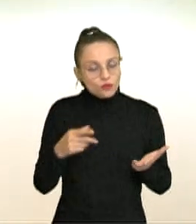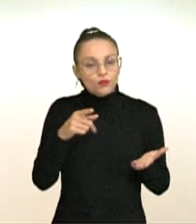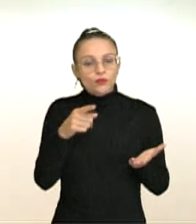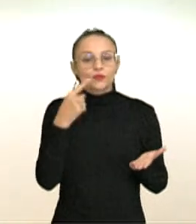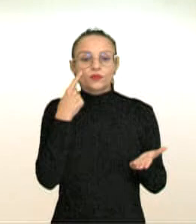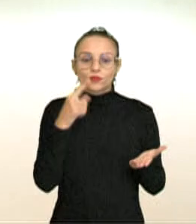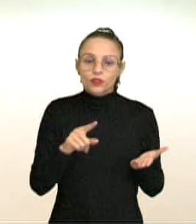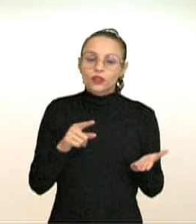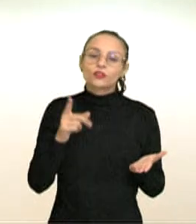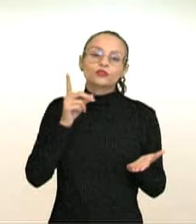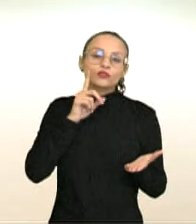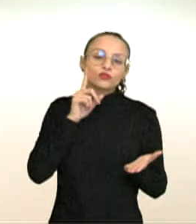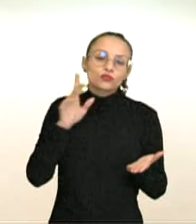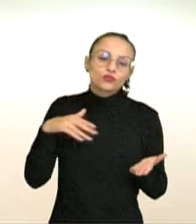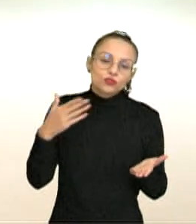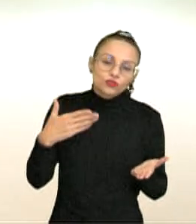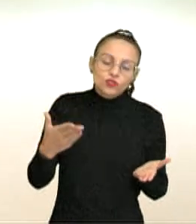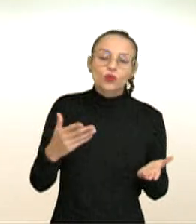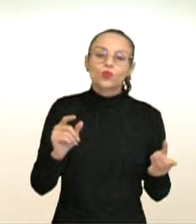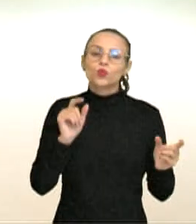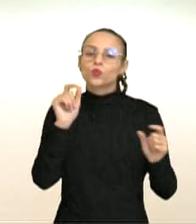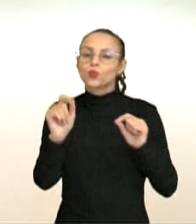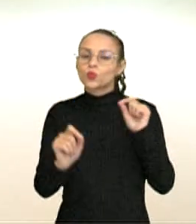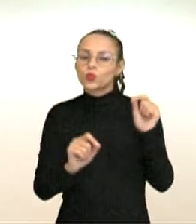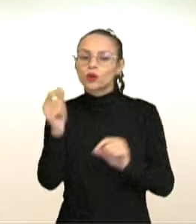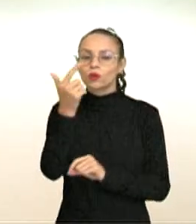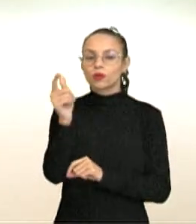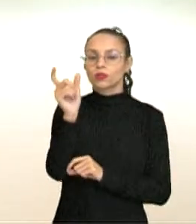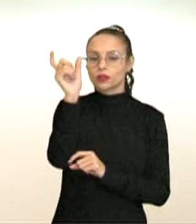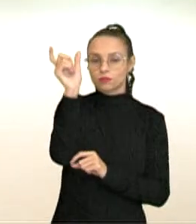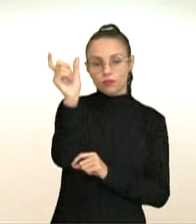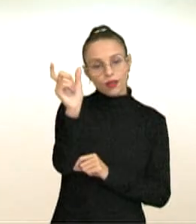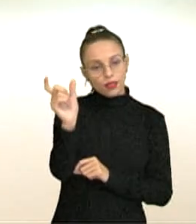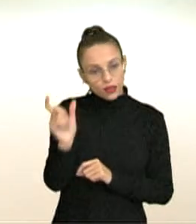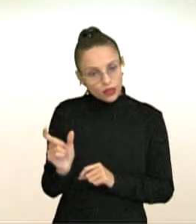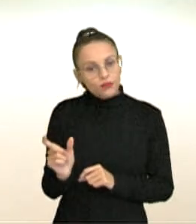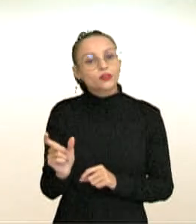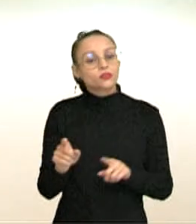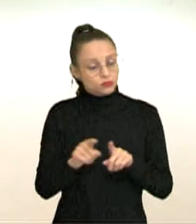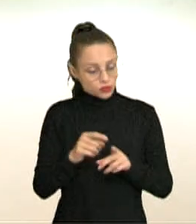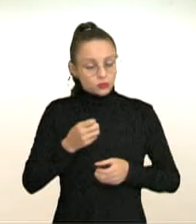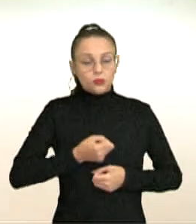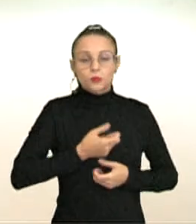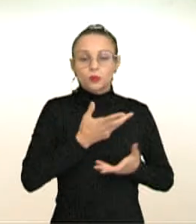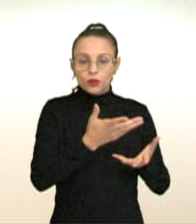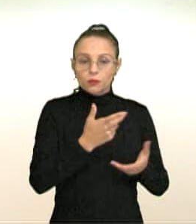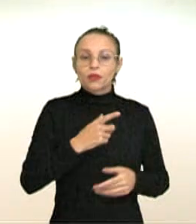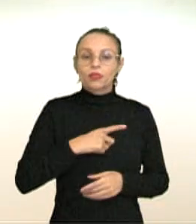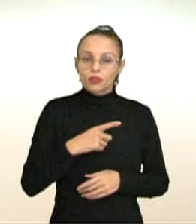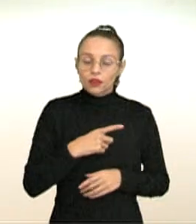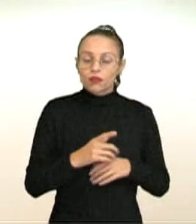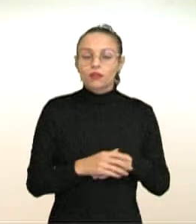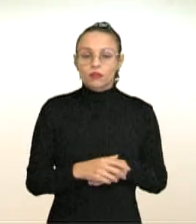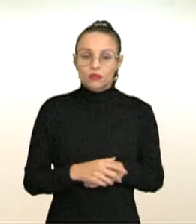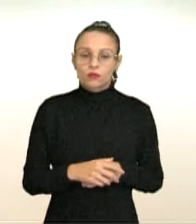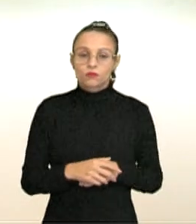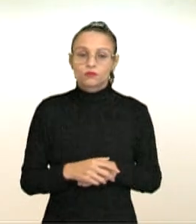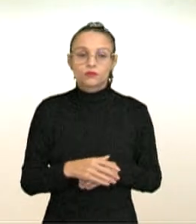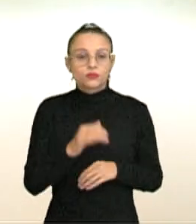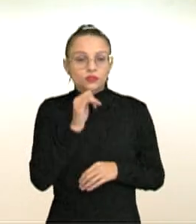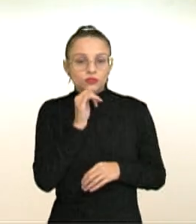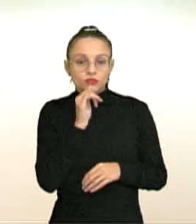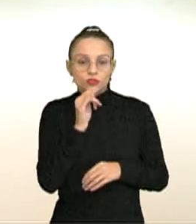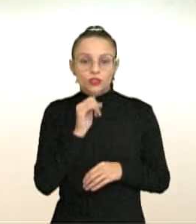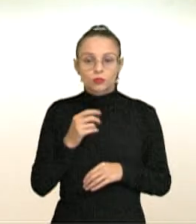vai vendo no seu dia a dia quais outras palavras, né? Tem até poema, né? Por exemplo,